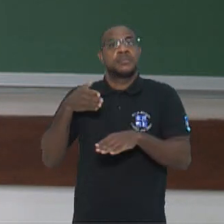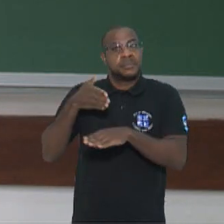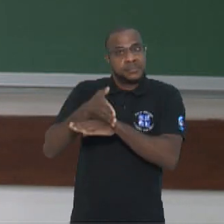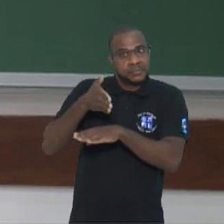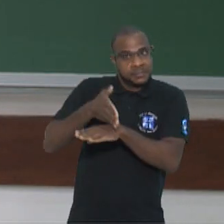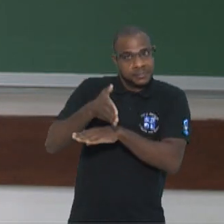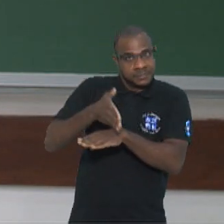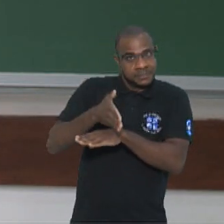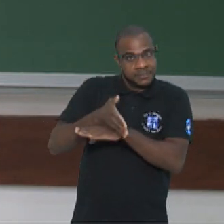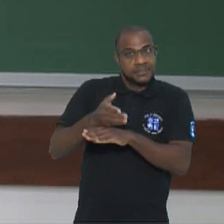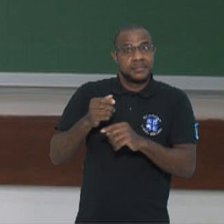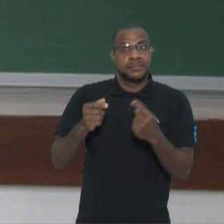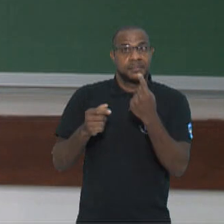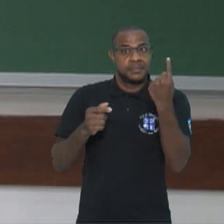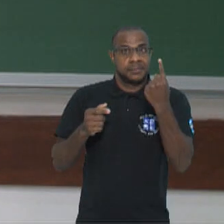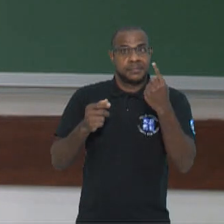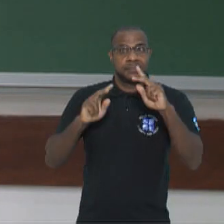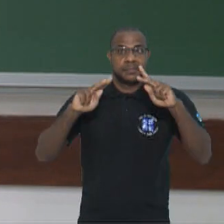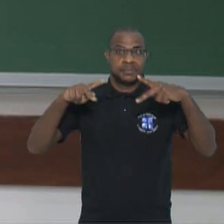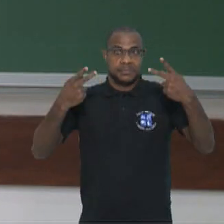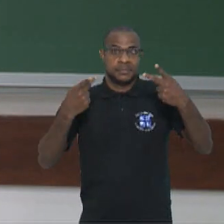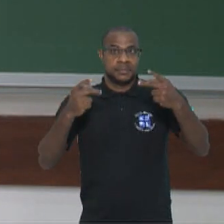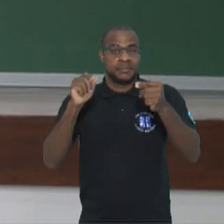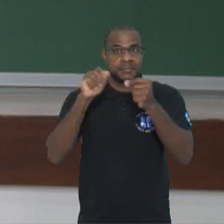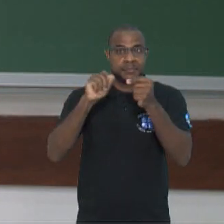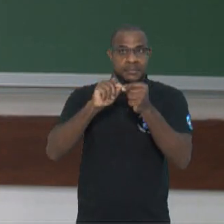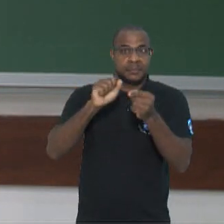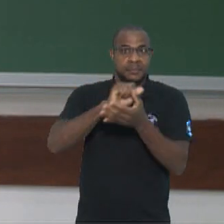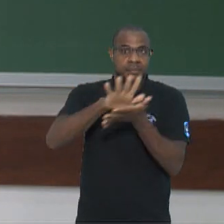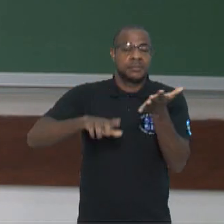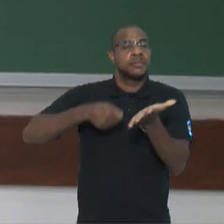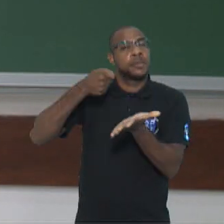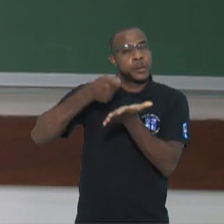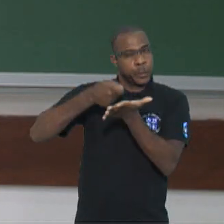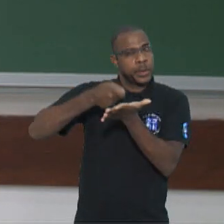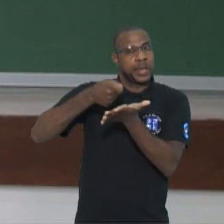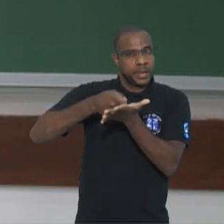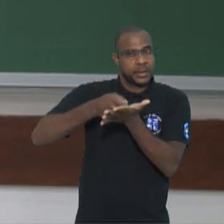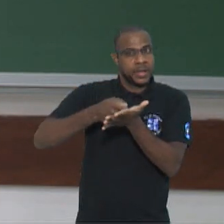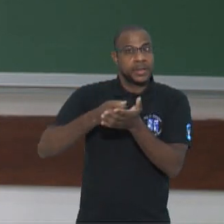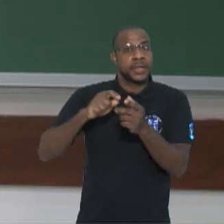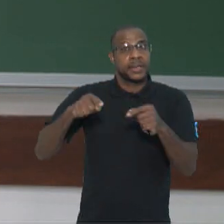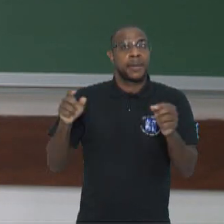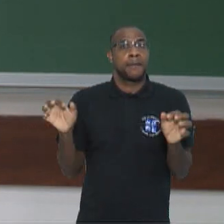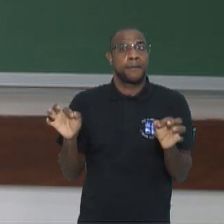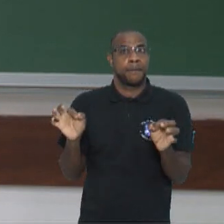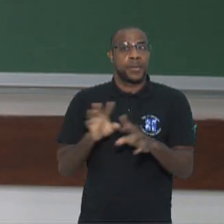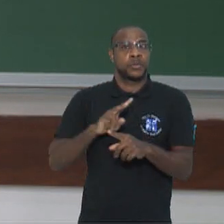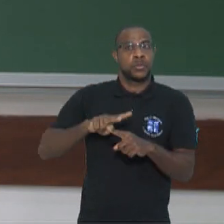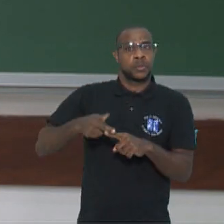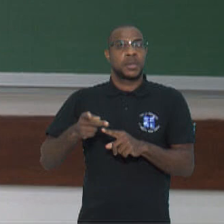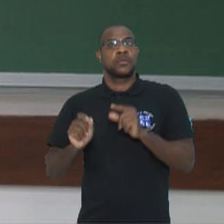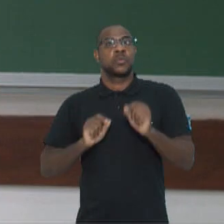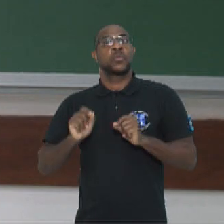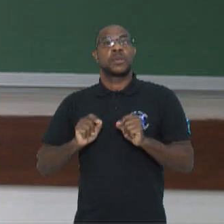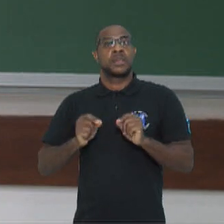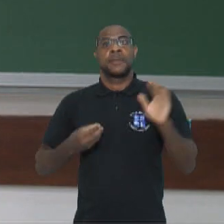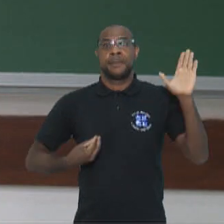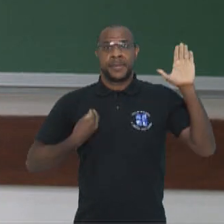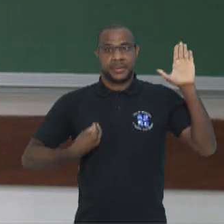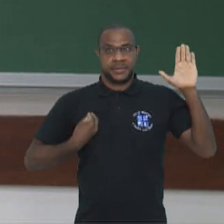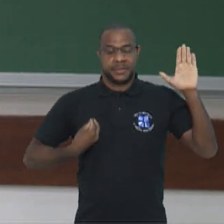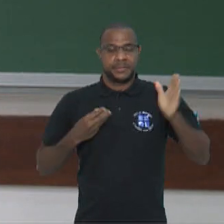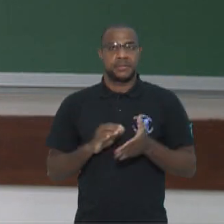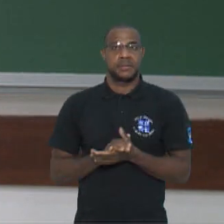acessem o primeiro link, façam uma atividade obrigatória e aí vocês vão garantir a presença de vocês, ok?